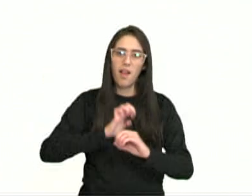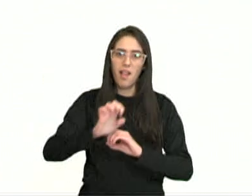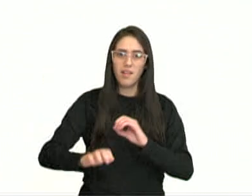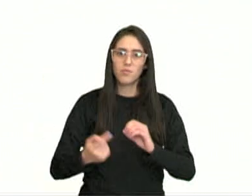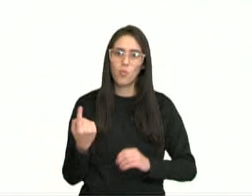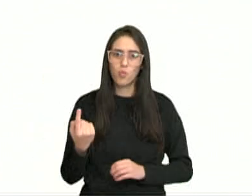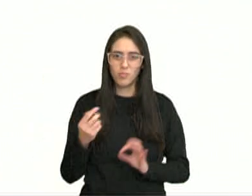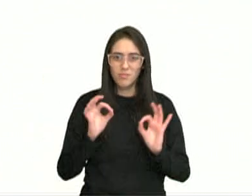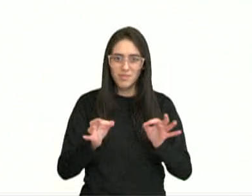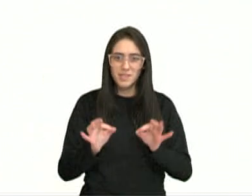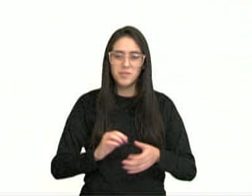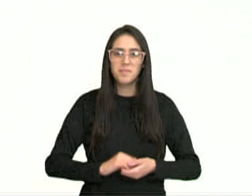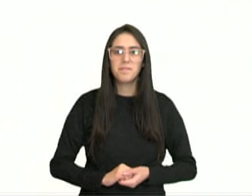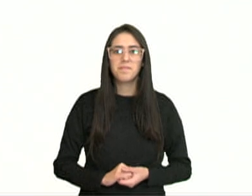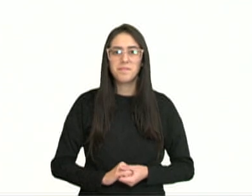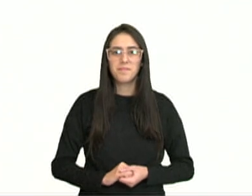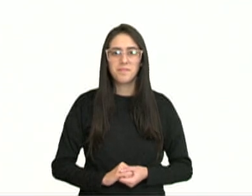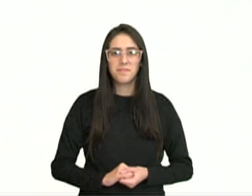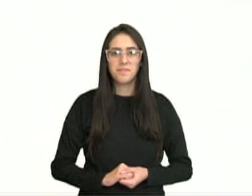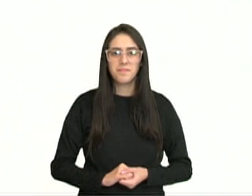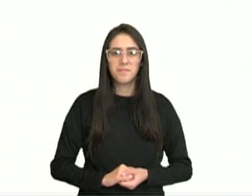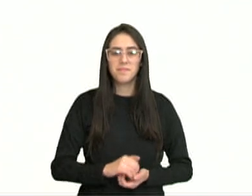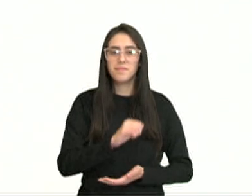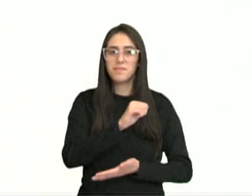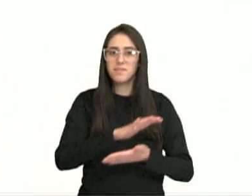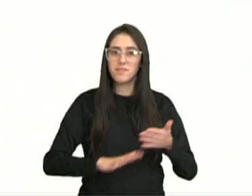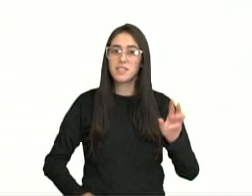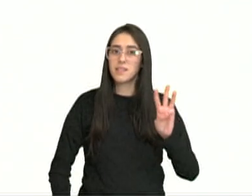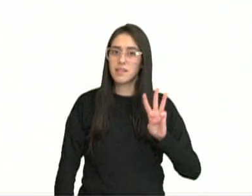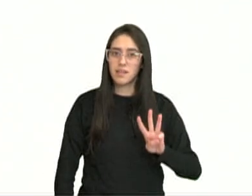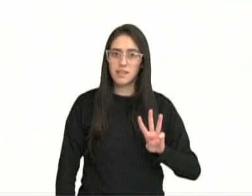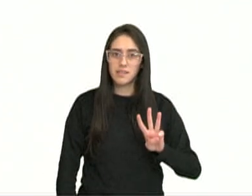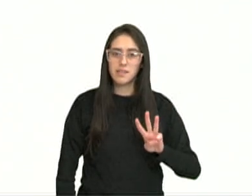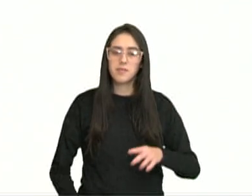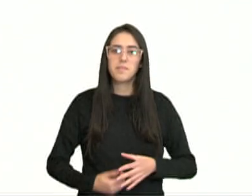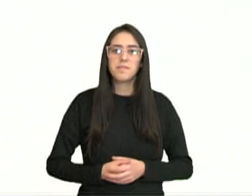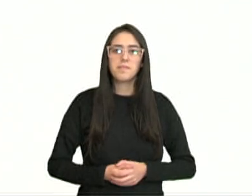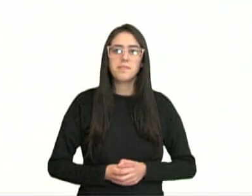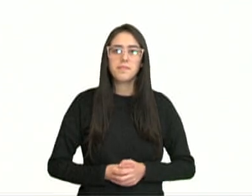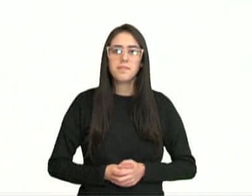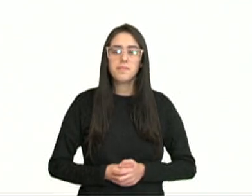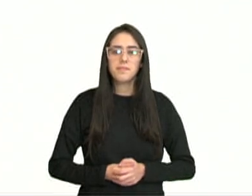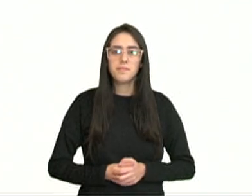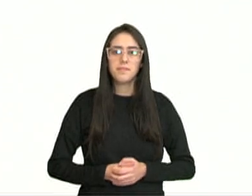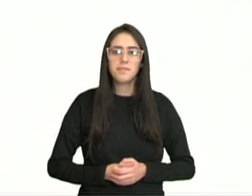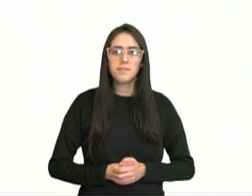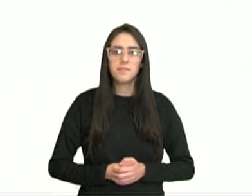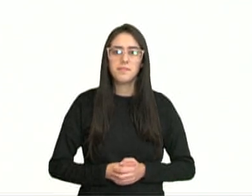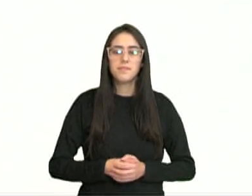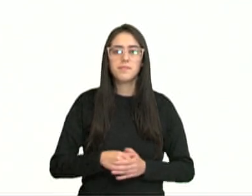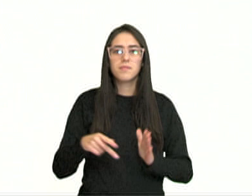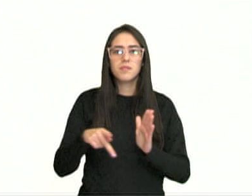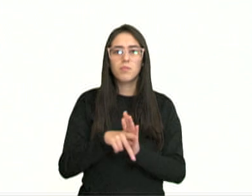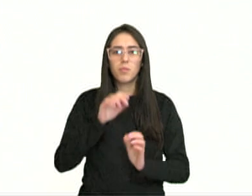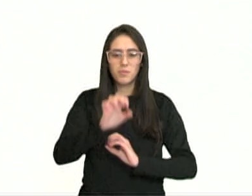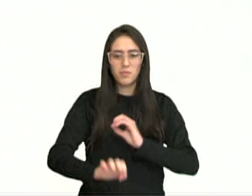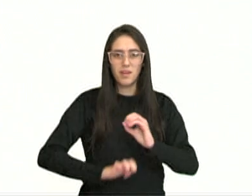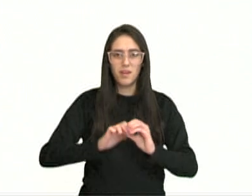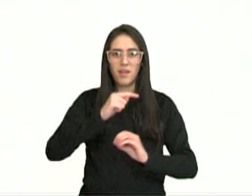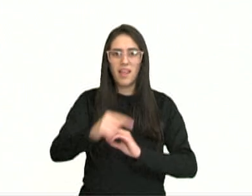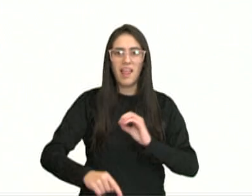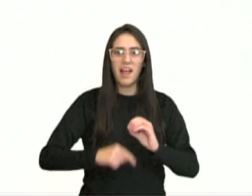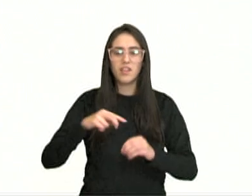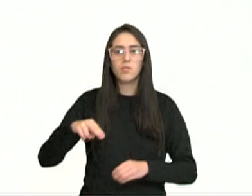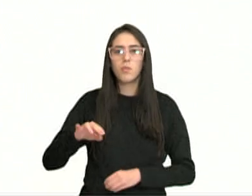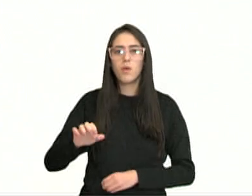4D1, correto? Agora temos a atividade 3. A configuração eletrônica de um átomo